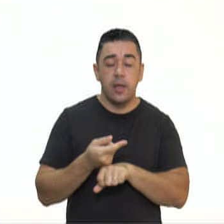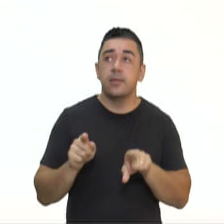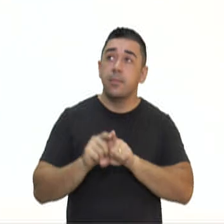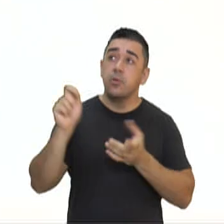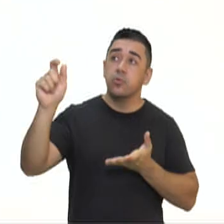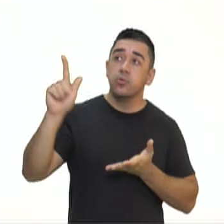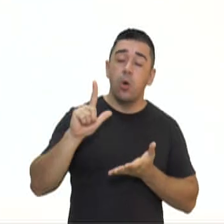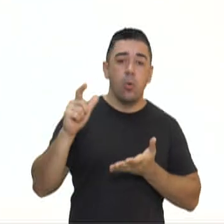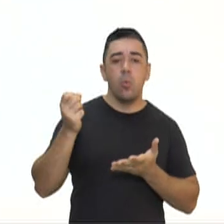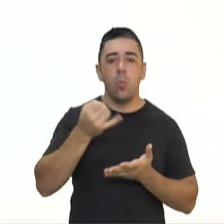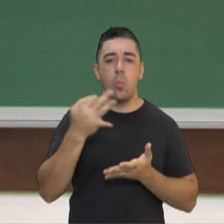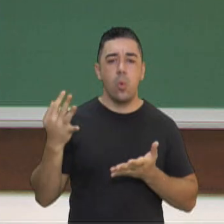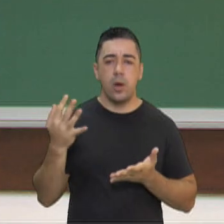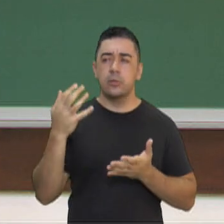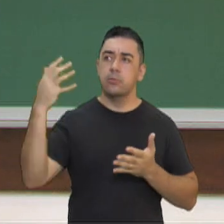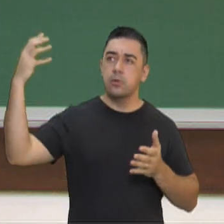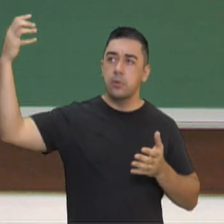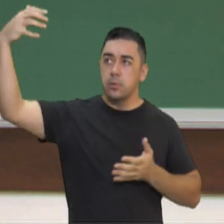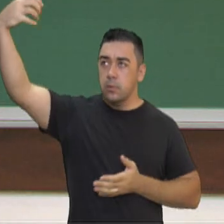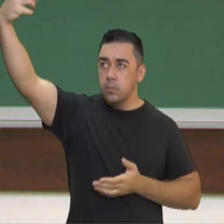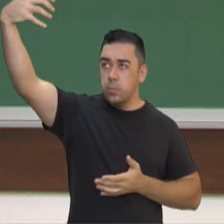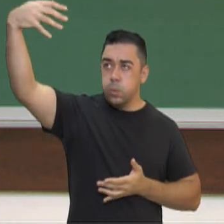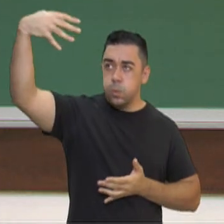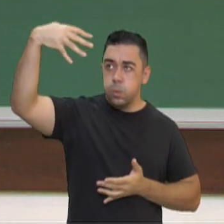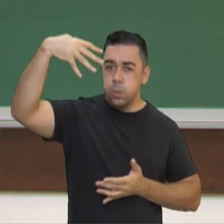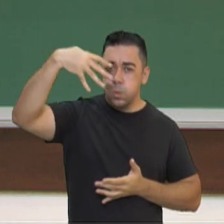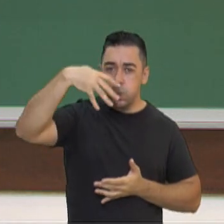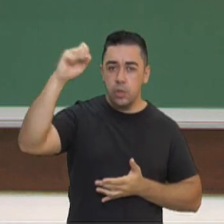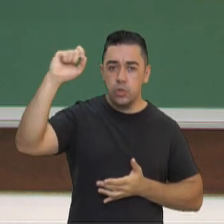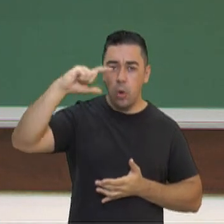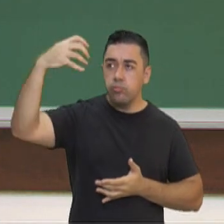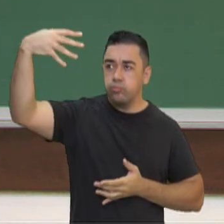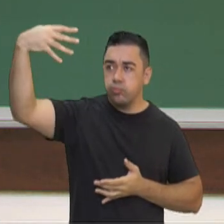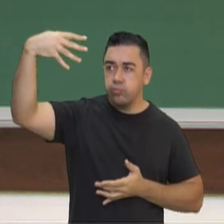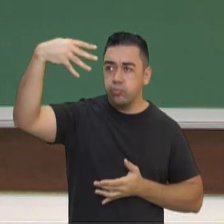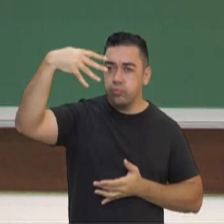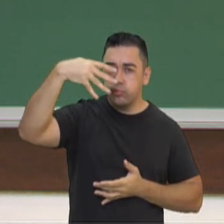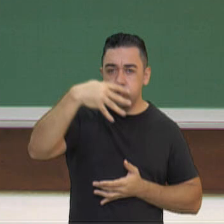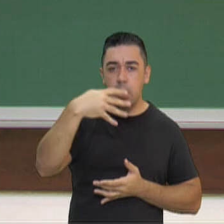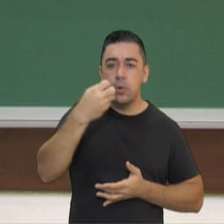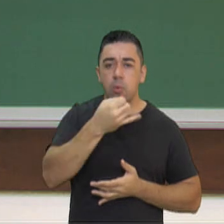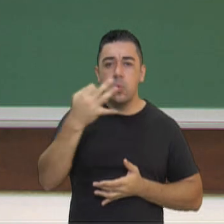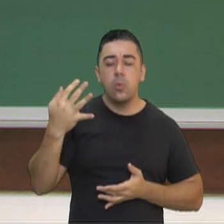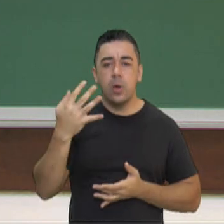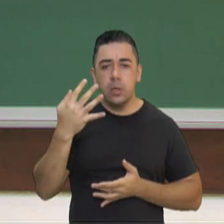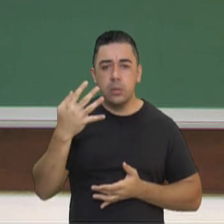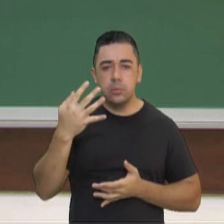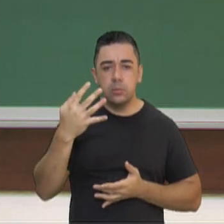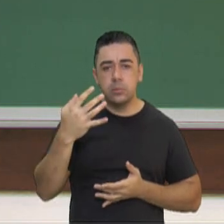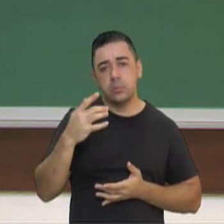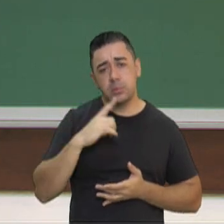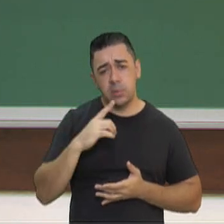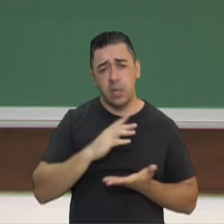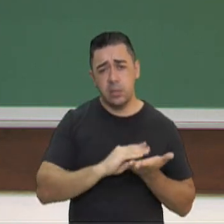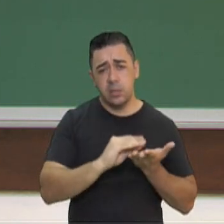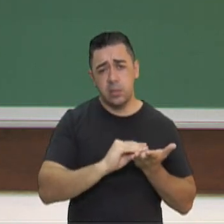solar, a quantidade de, né, incidência solar naqueles dias, tá? Todos esses dados são